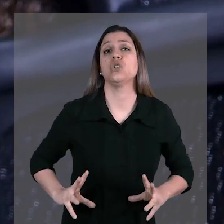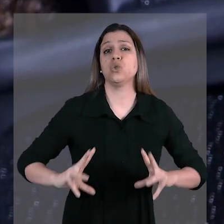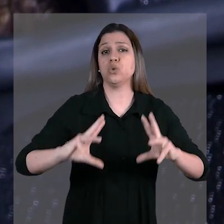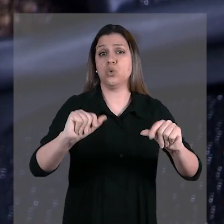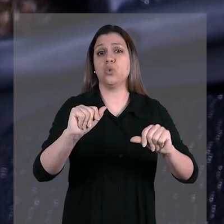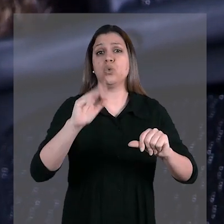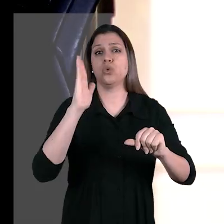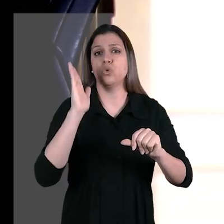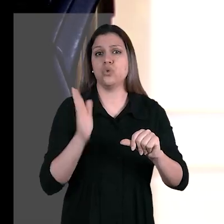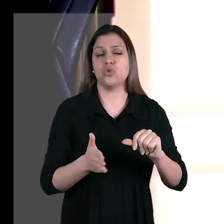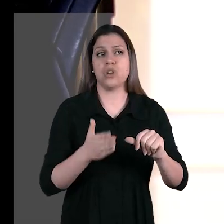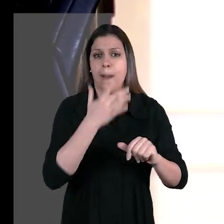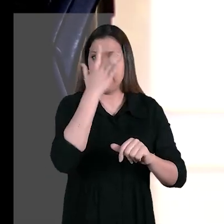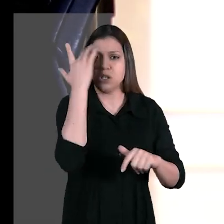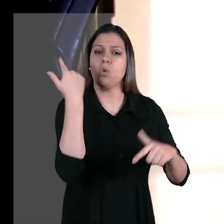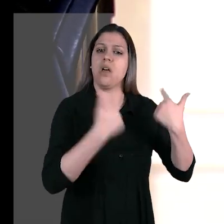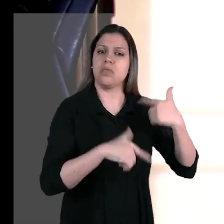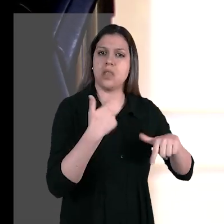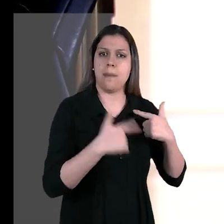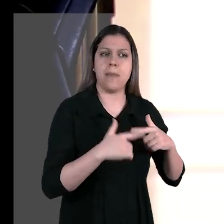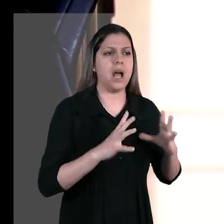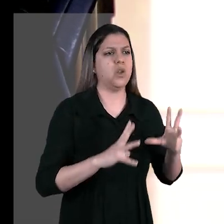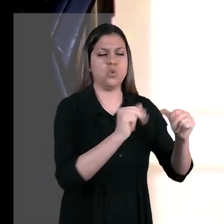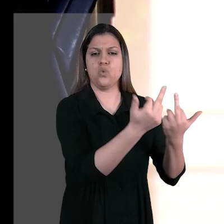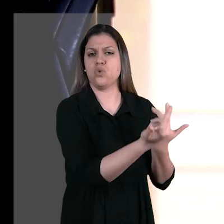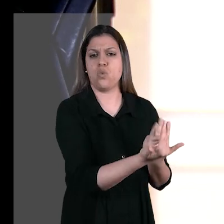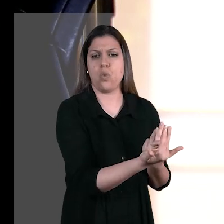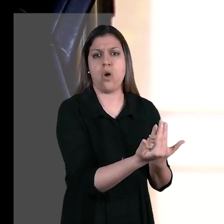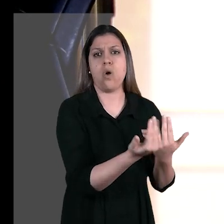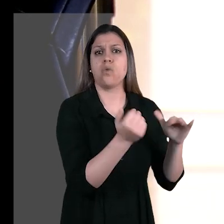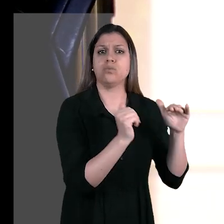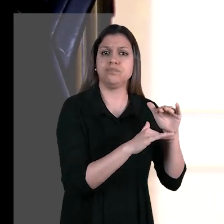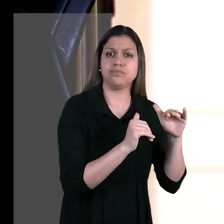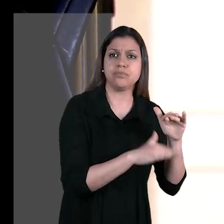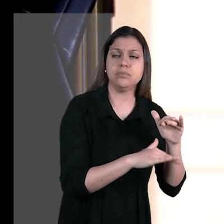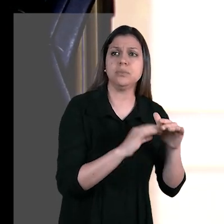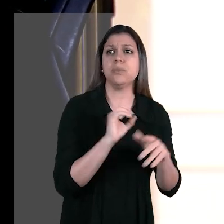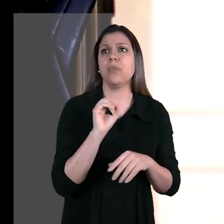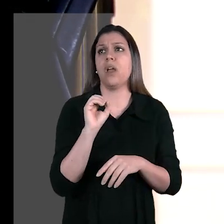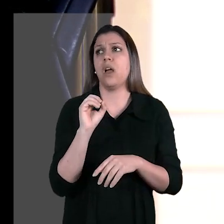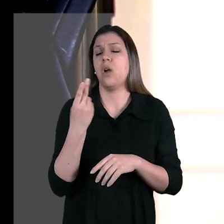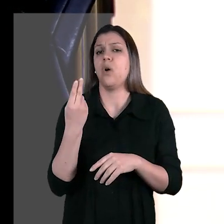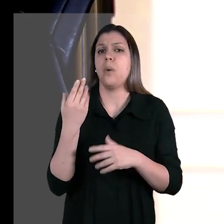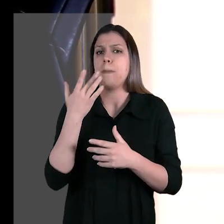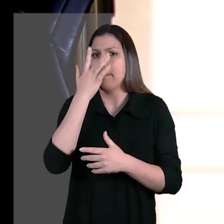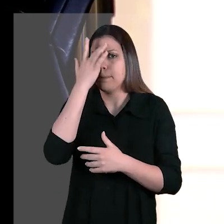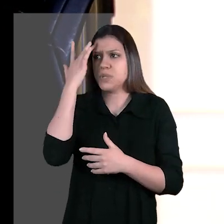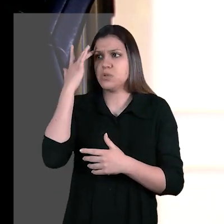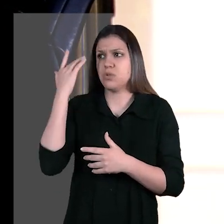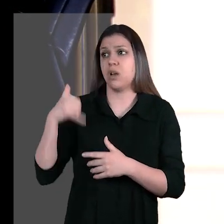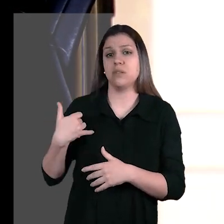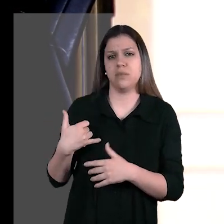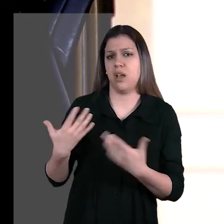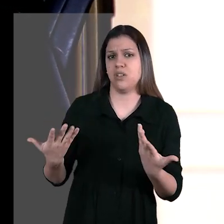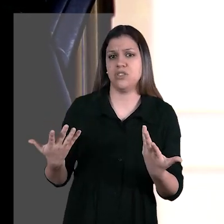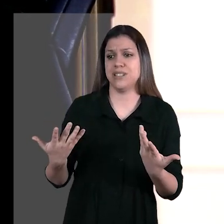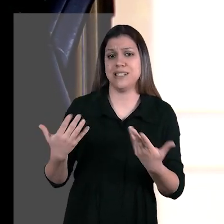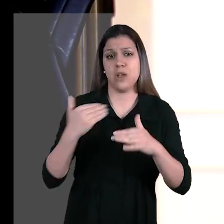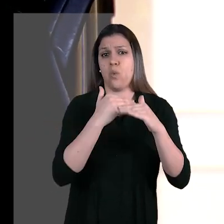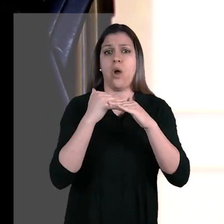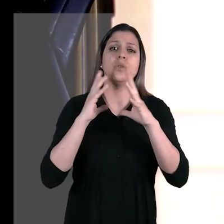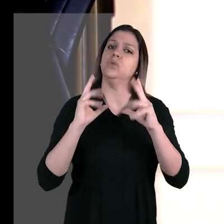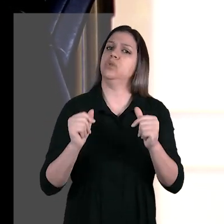mundo, para quem já contribuía ou para quem vai contribuir a partir de agora, está valendo igual para todo mundo. A mesma